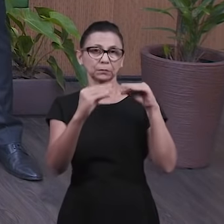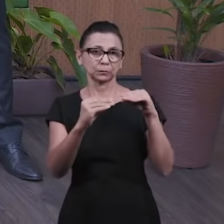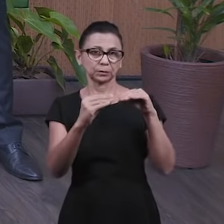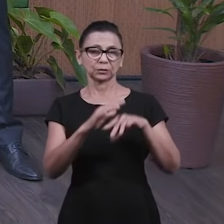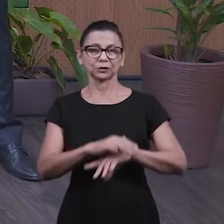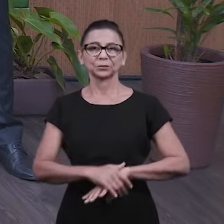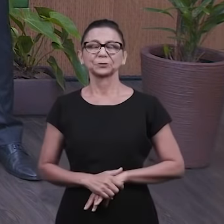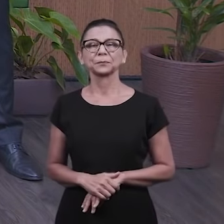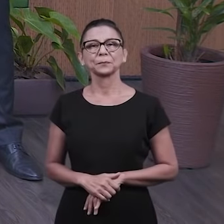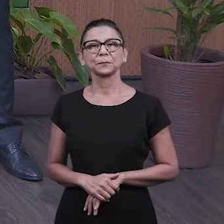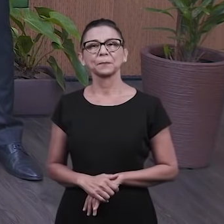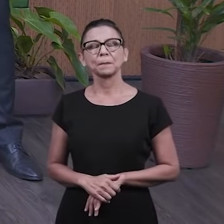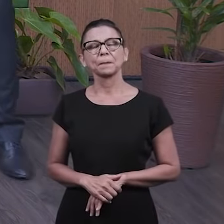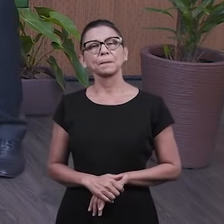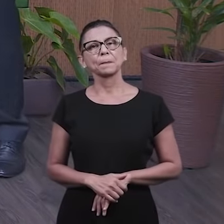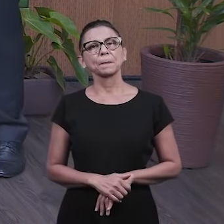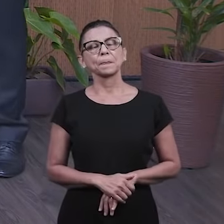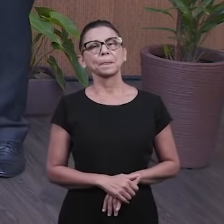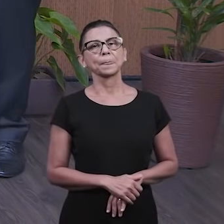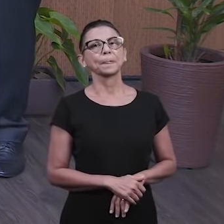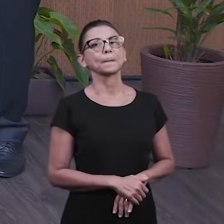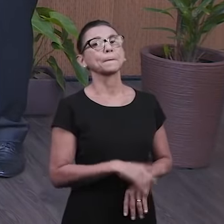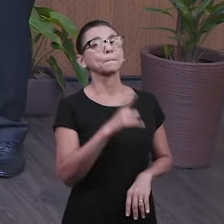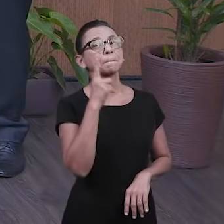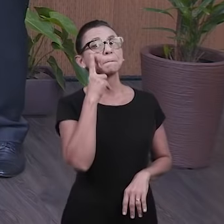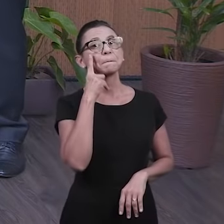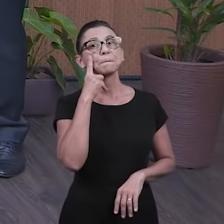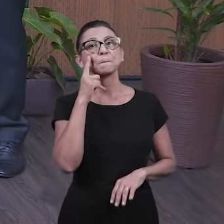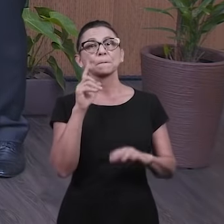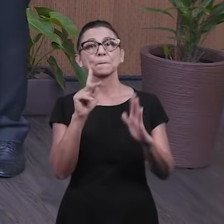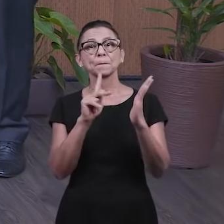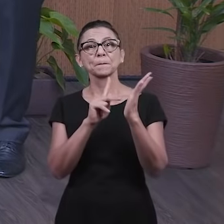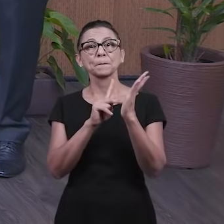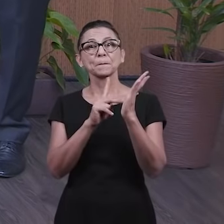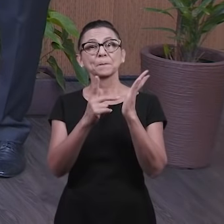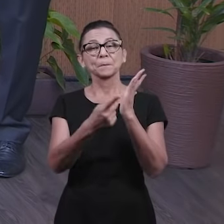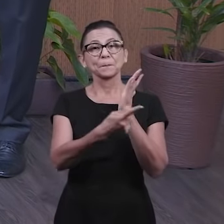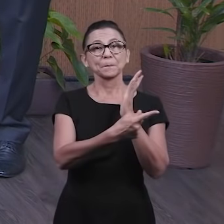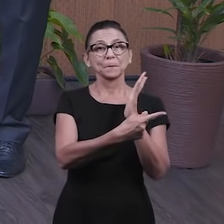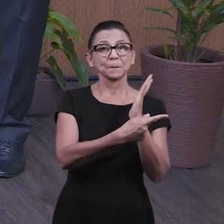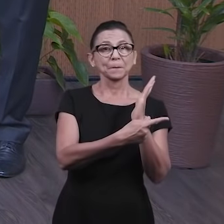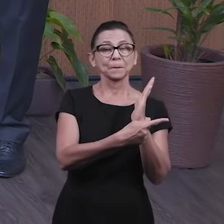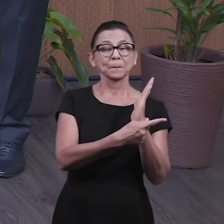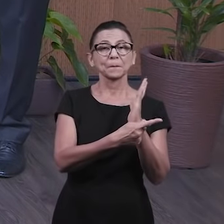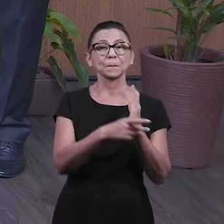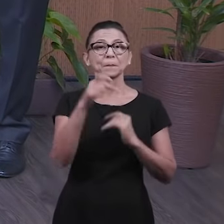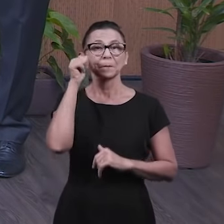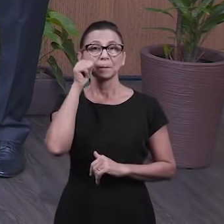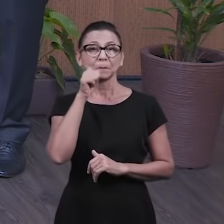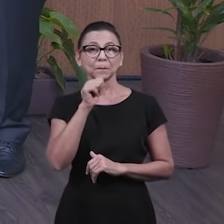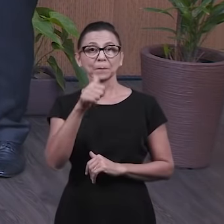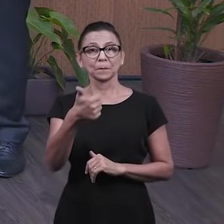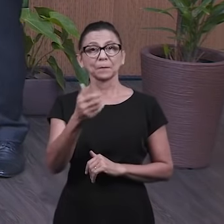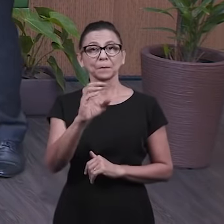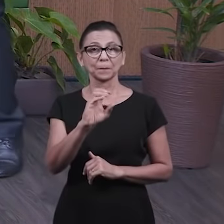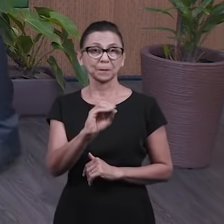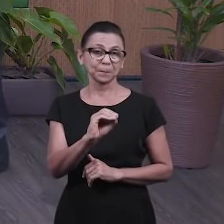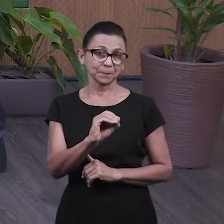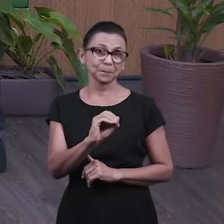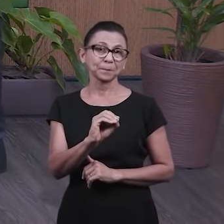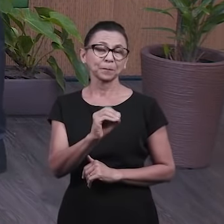descrição está na parábola das 10 virgens, que foi contada por Jesus, e